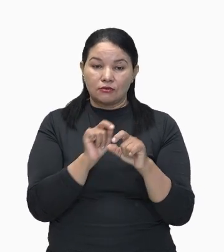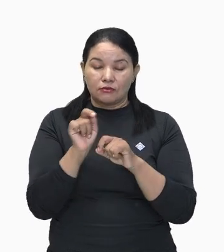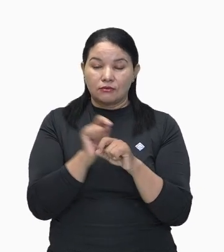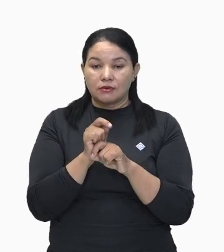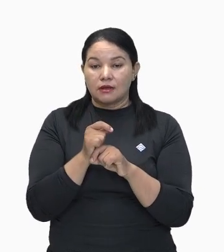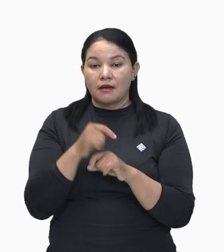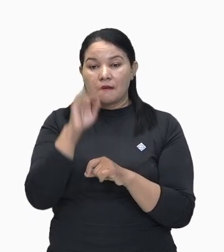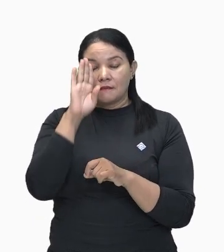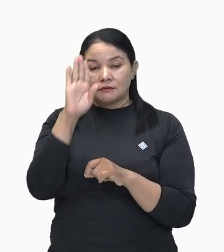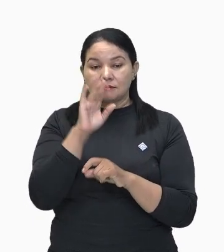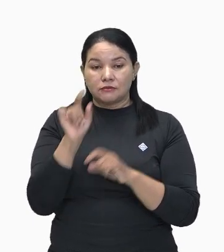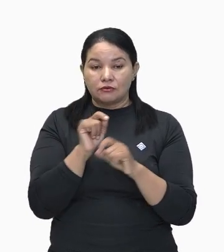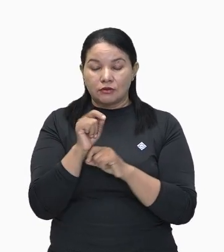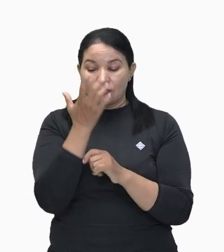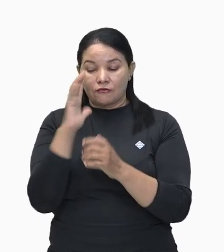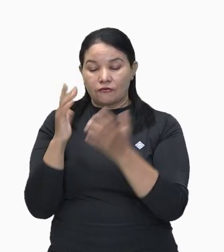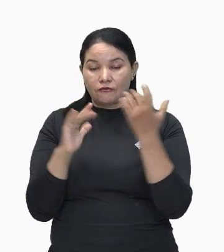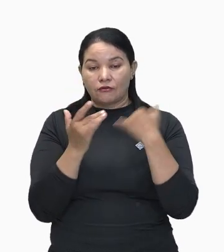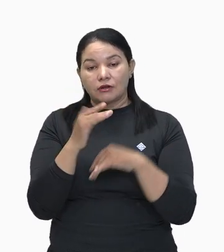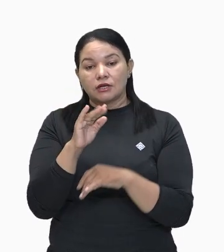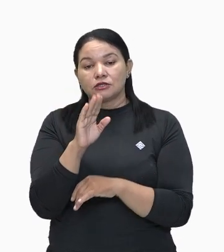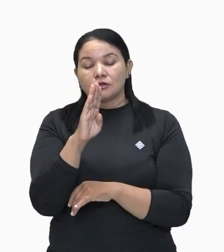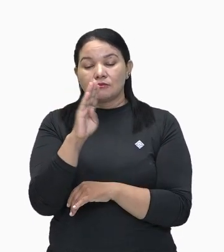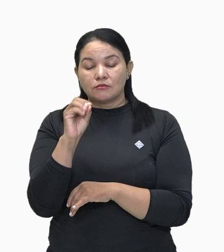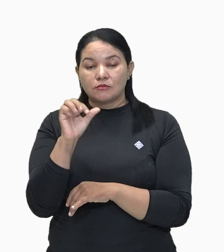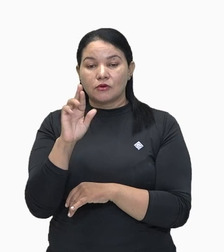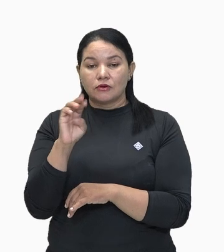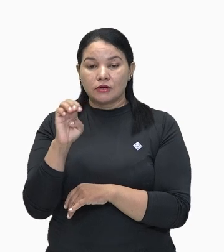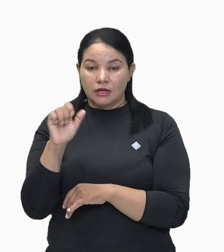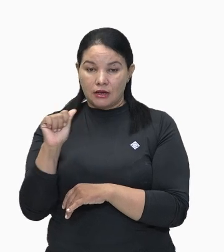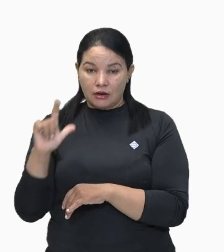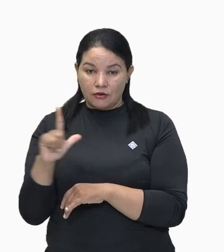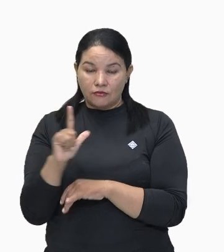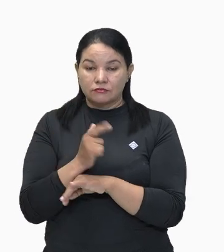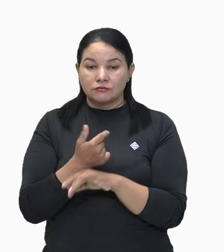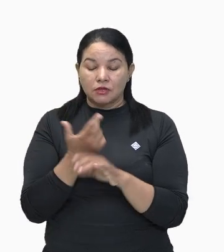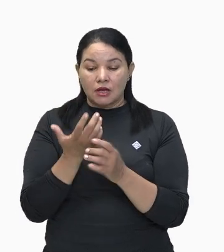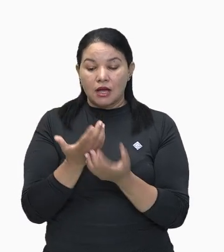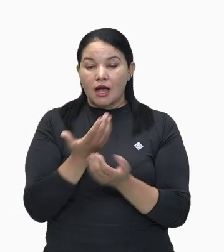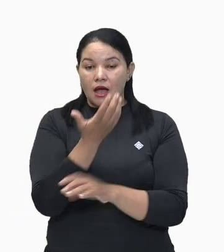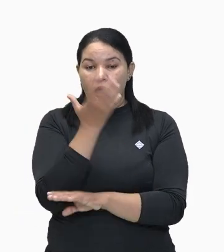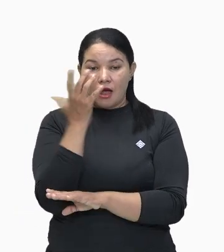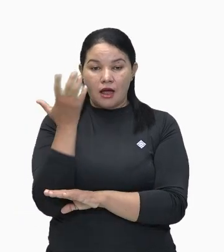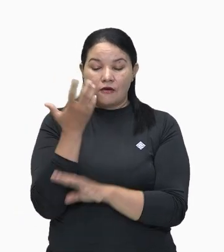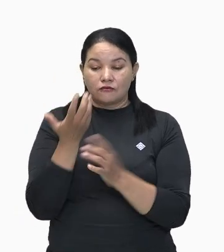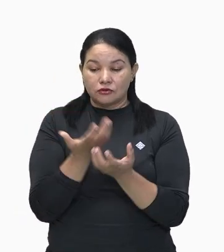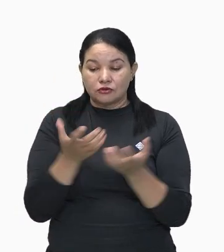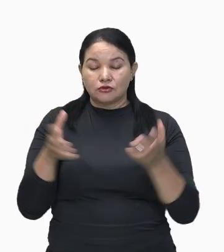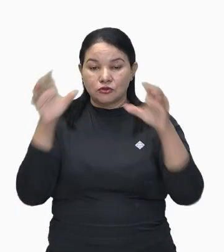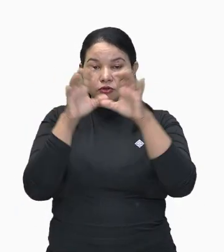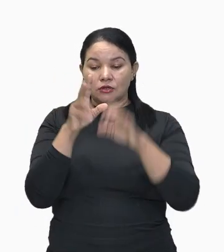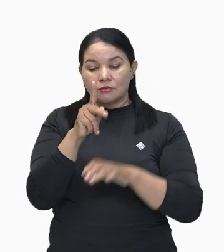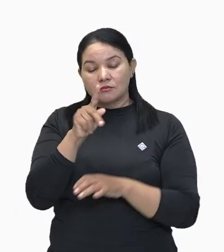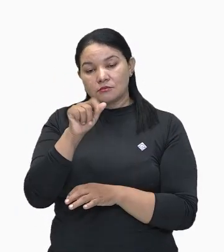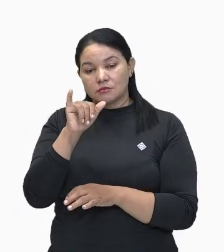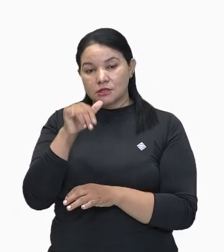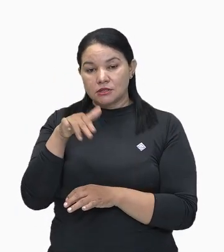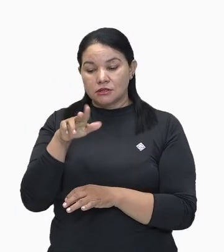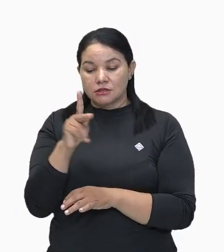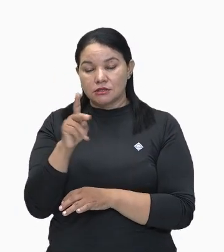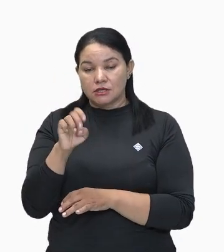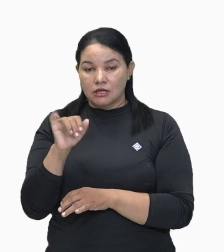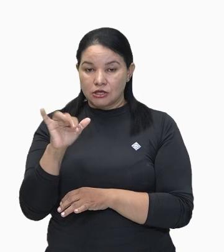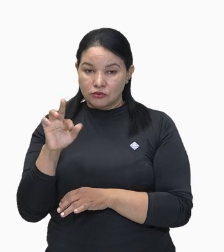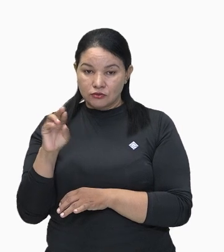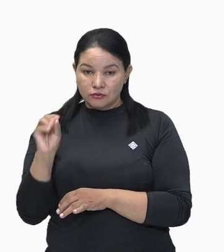predomina, né, a floresta boreal, então ali os pinheiros principalmente. Então é o principal setor extrativista, caracterizado pela predominância